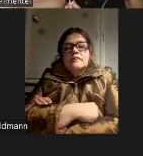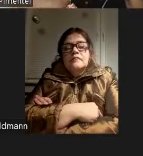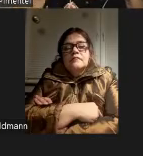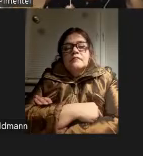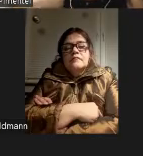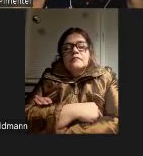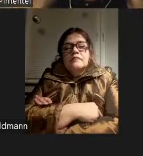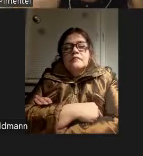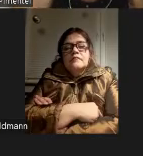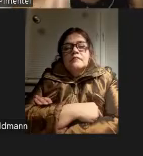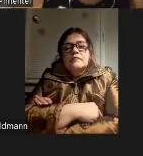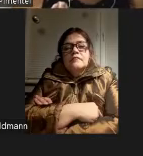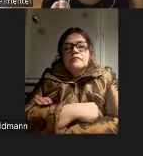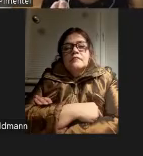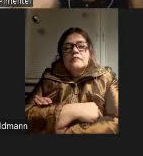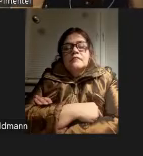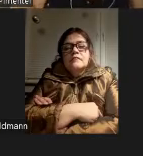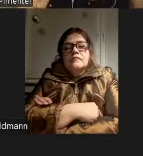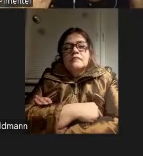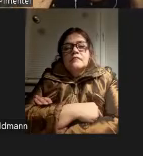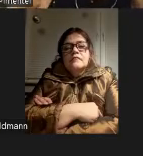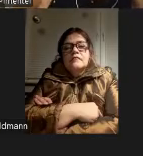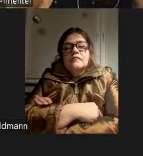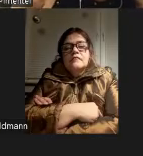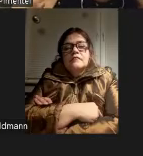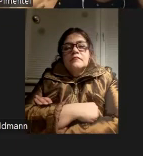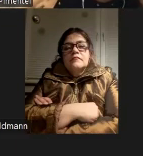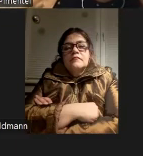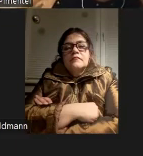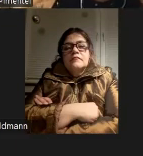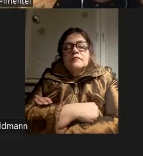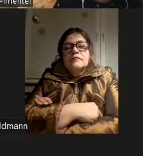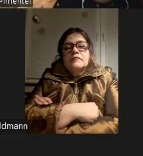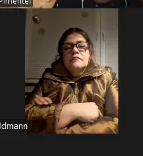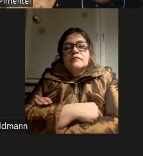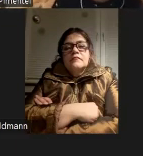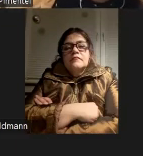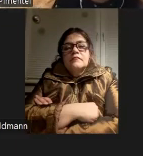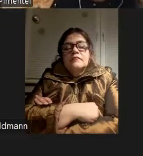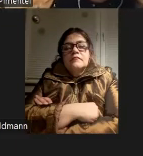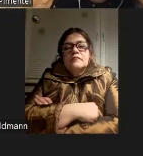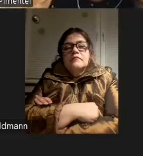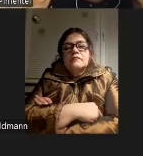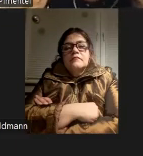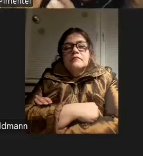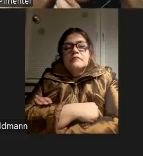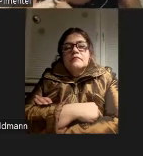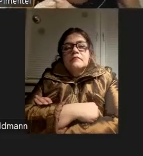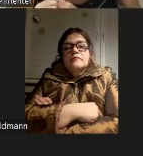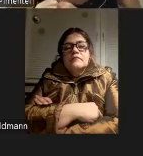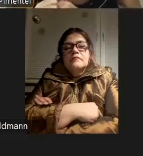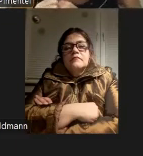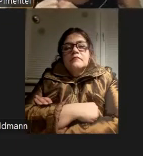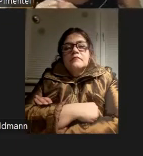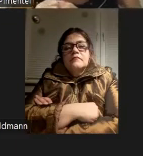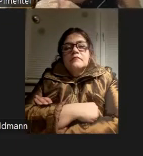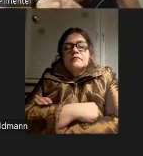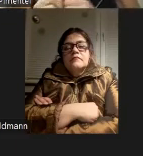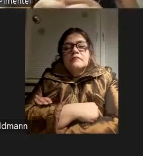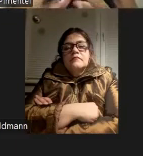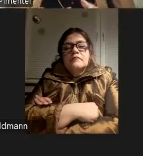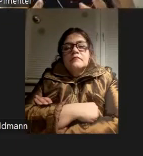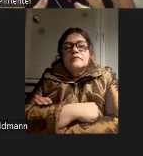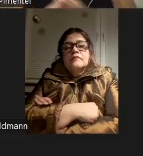são extremamente semelhantes às redes disfuncionais, as mesmas que acontecem nos pacientes privados de sono,